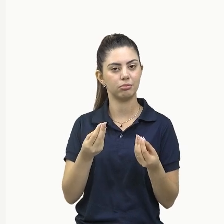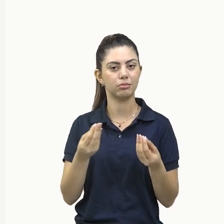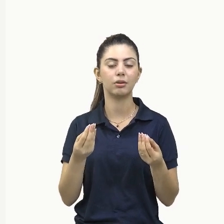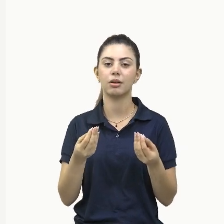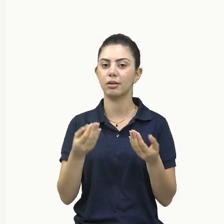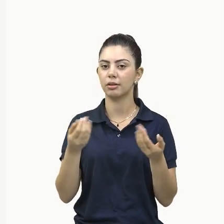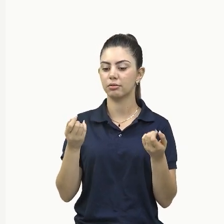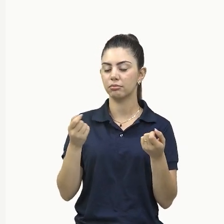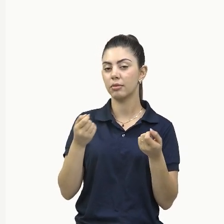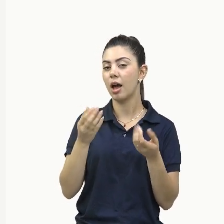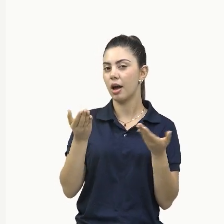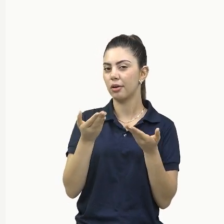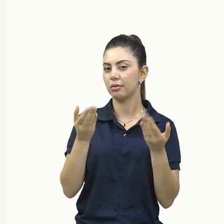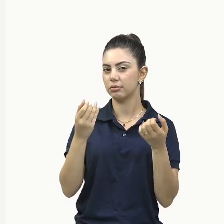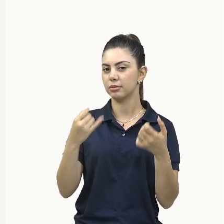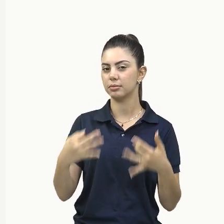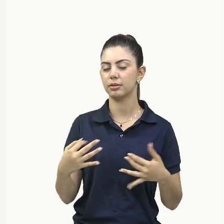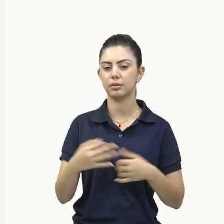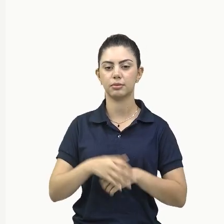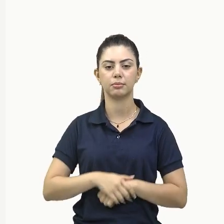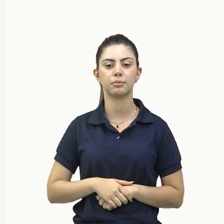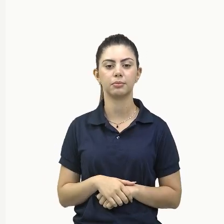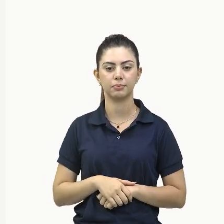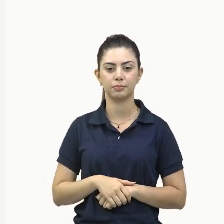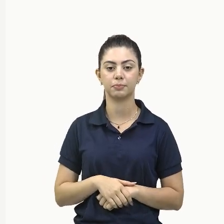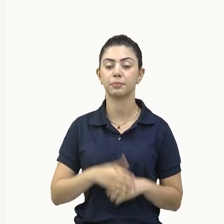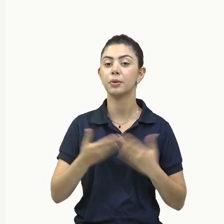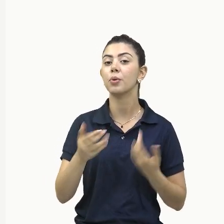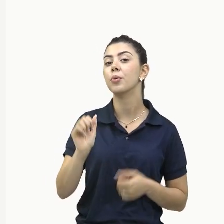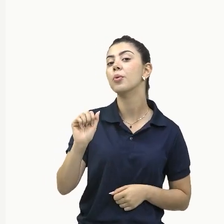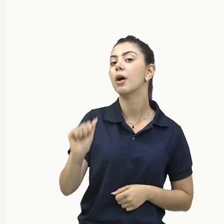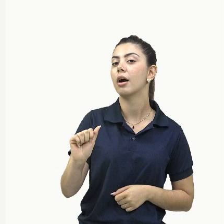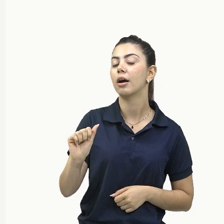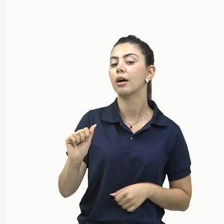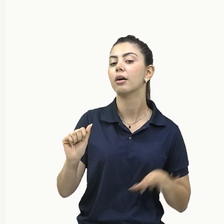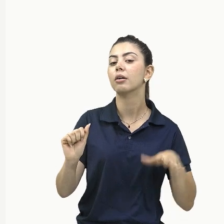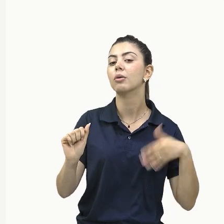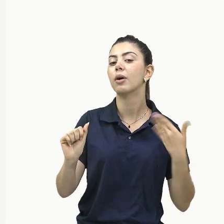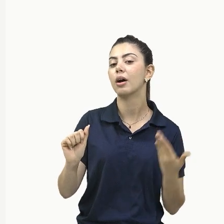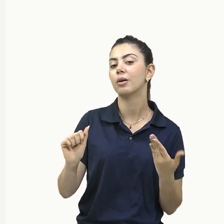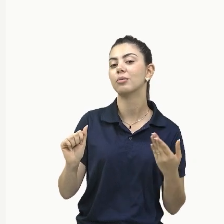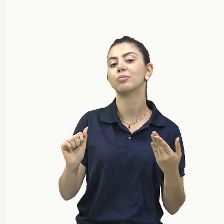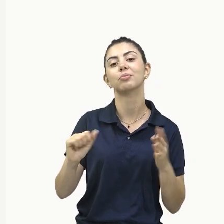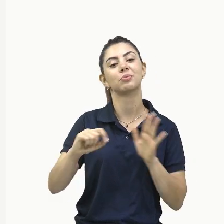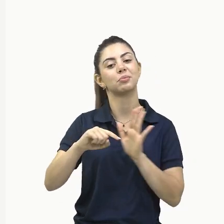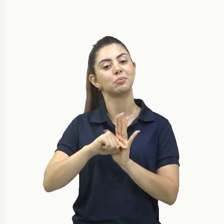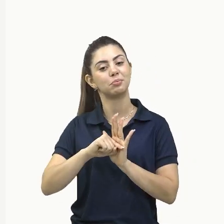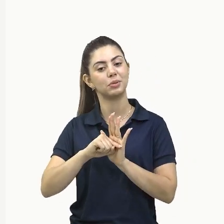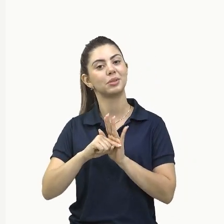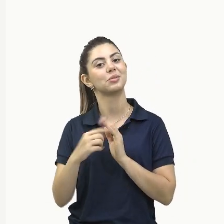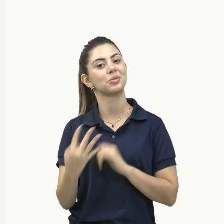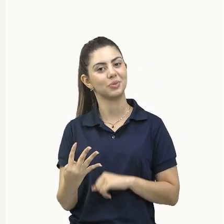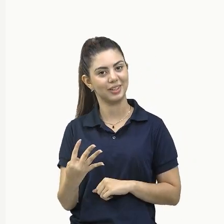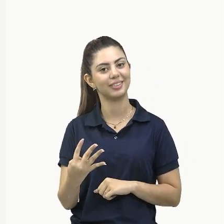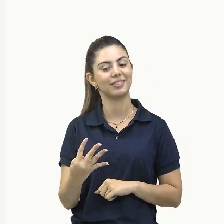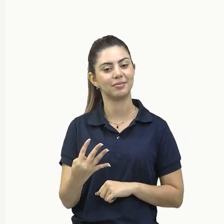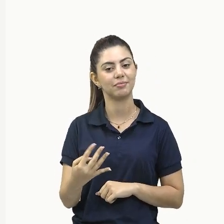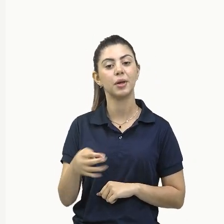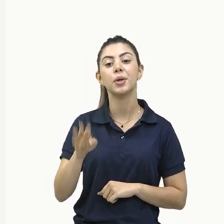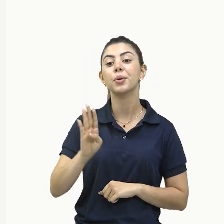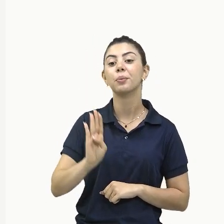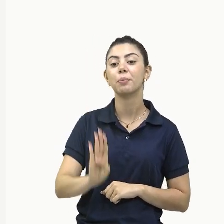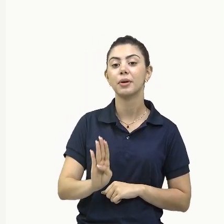T vértice, né? O nosso A aqui vale menos 4 e o